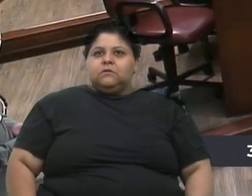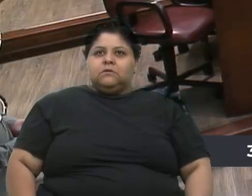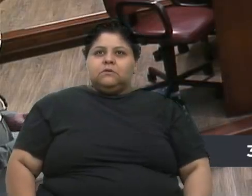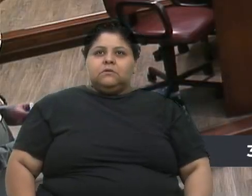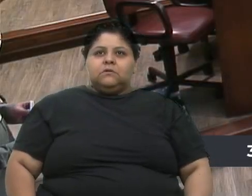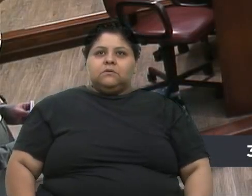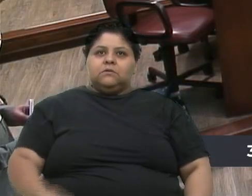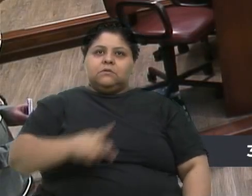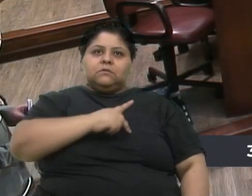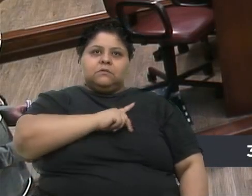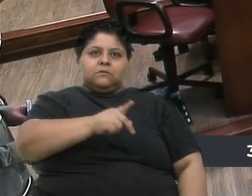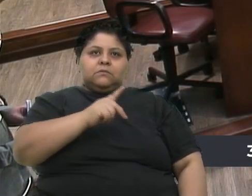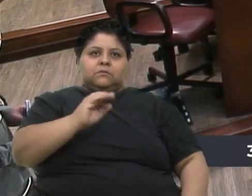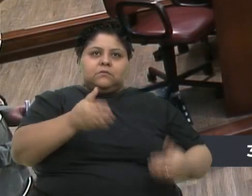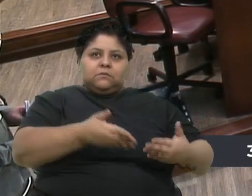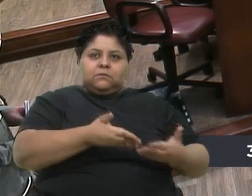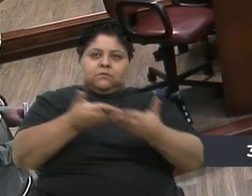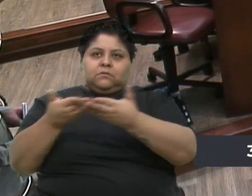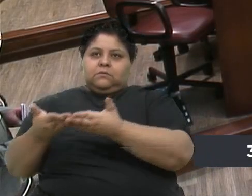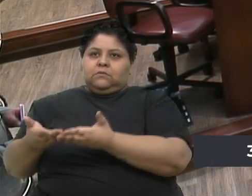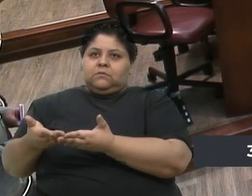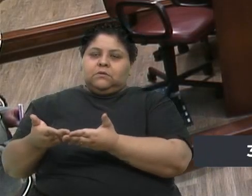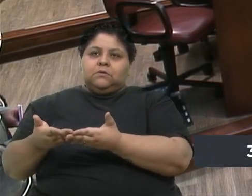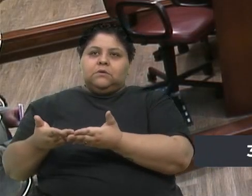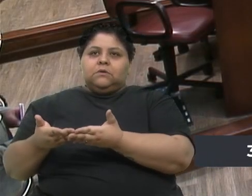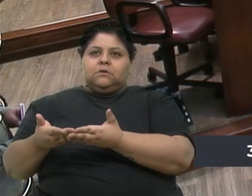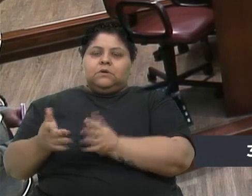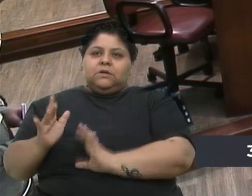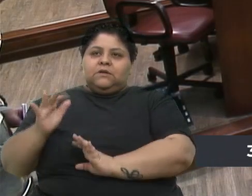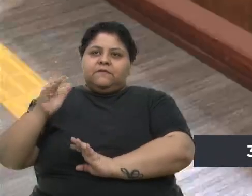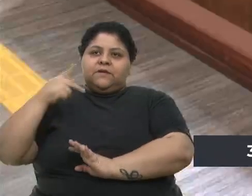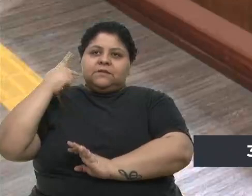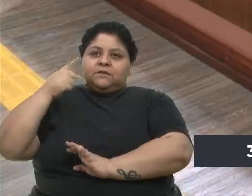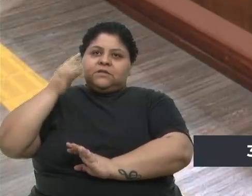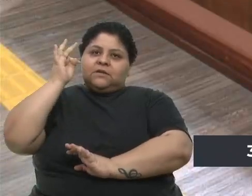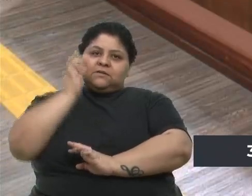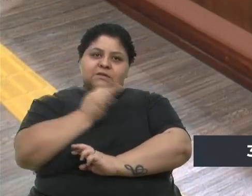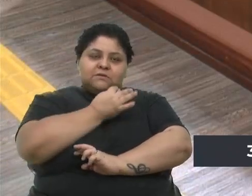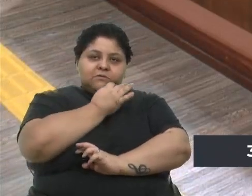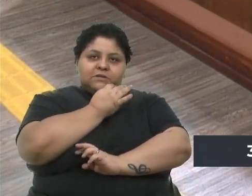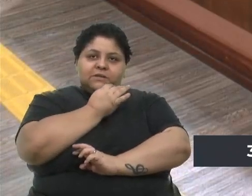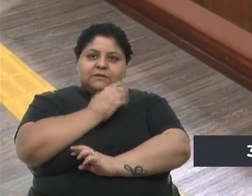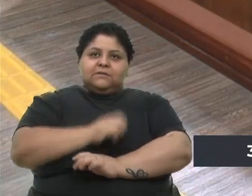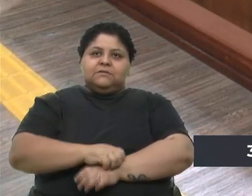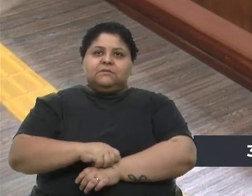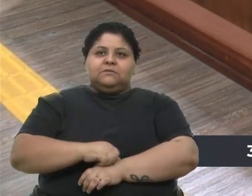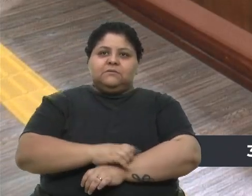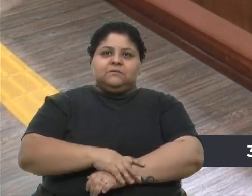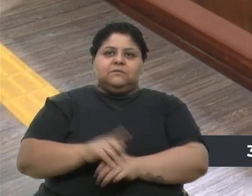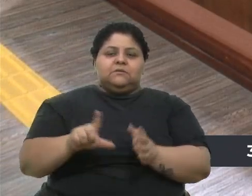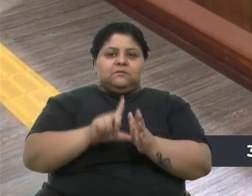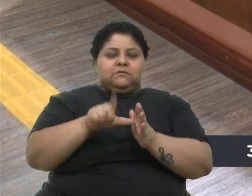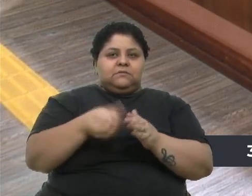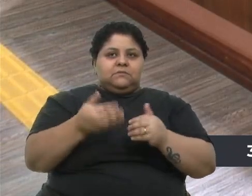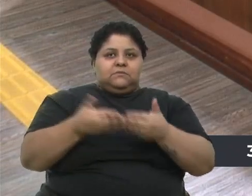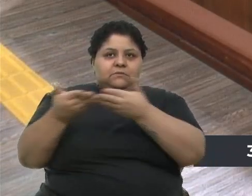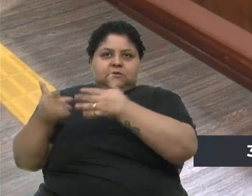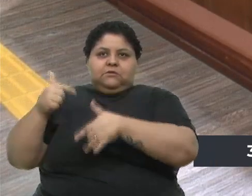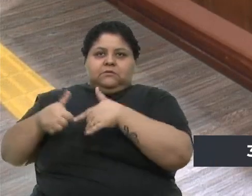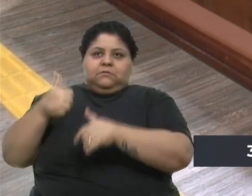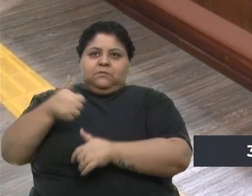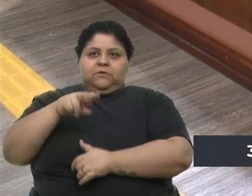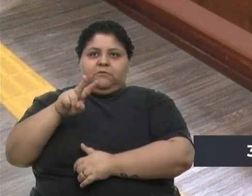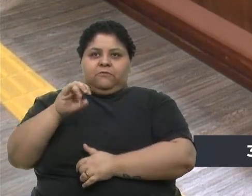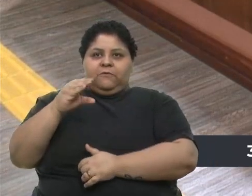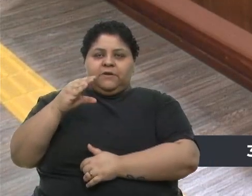Presidente, cedo o meu grande expediente, a vereadora Tatiane Frisso. Na tribuna, Tatiane Frisso, enquanto passa os trabalhos do primeiro vice Cadori.